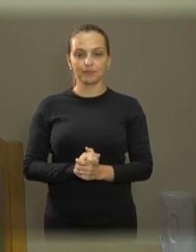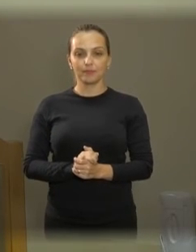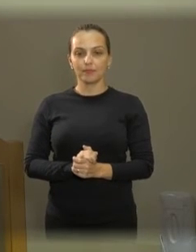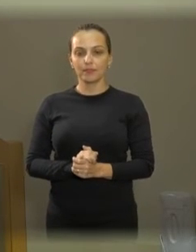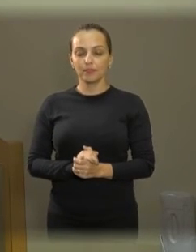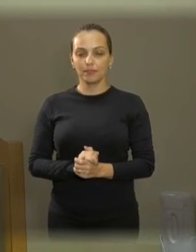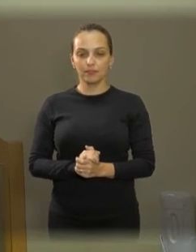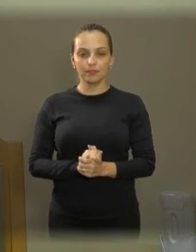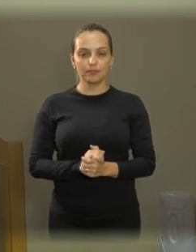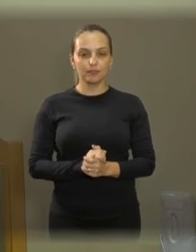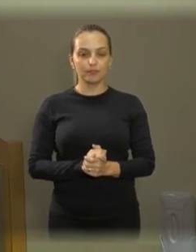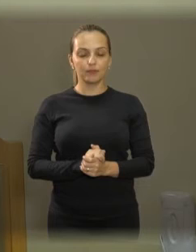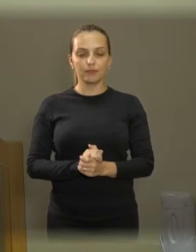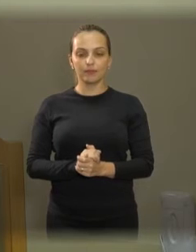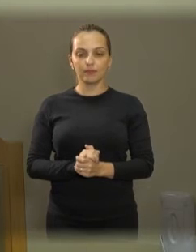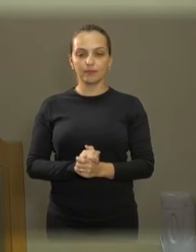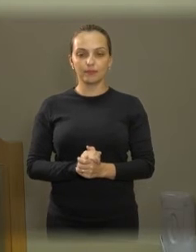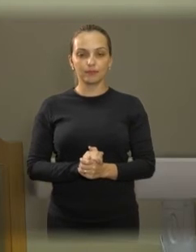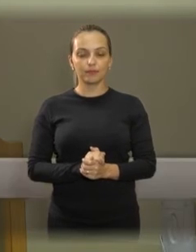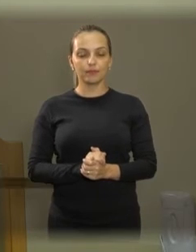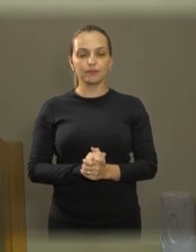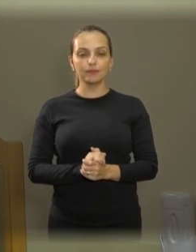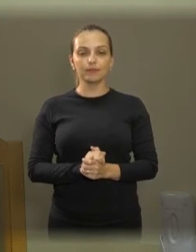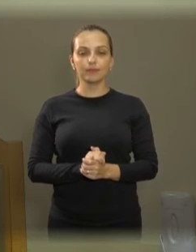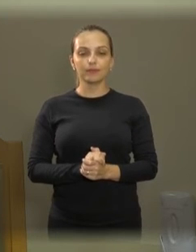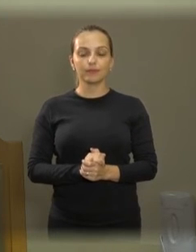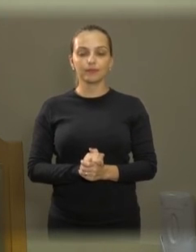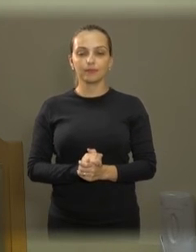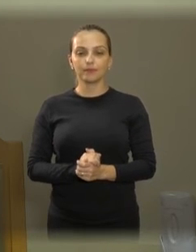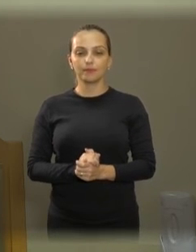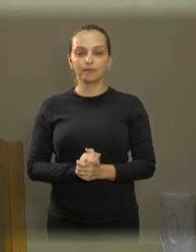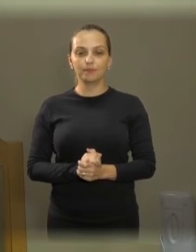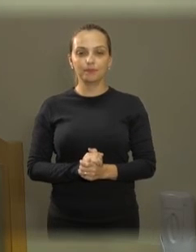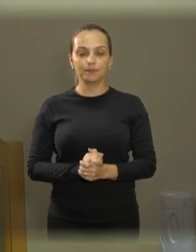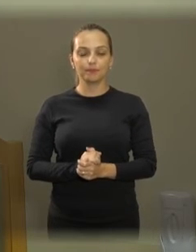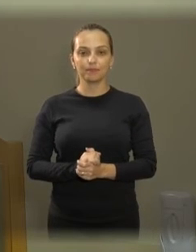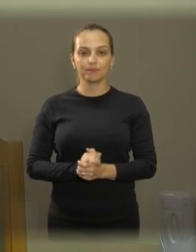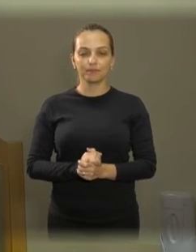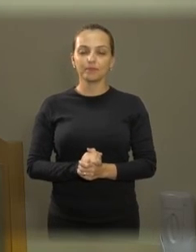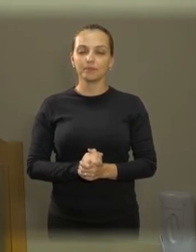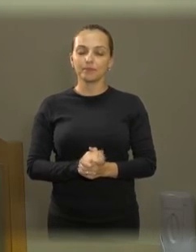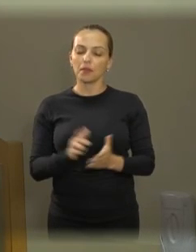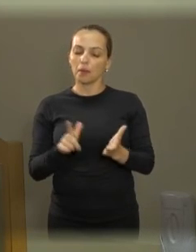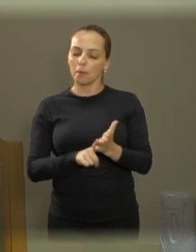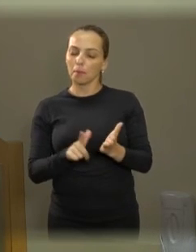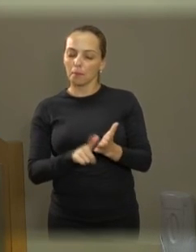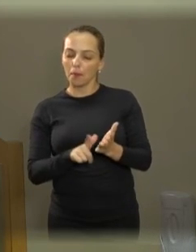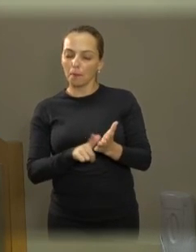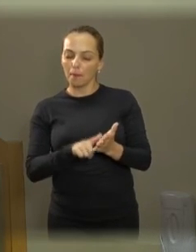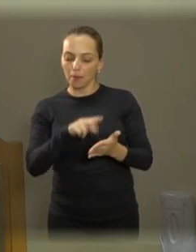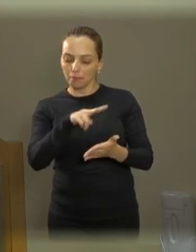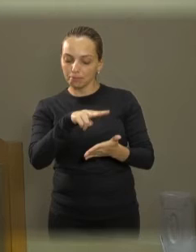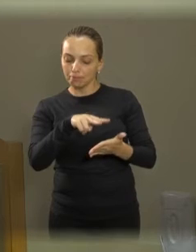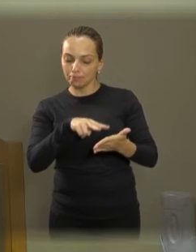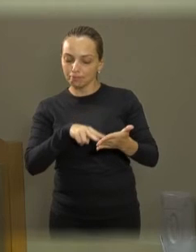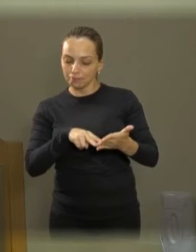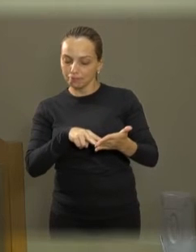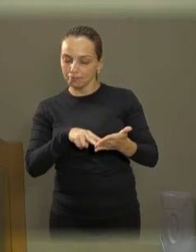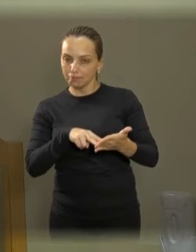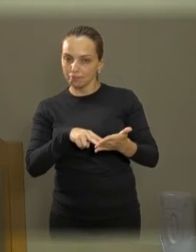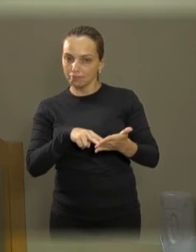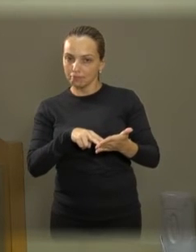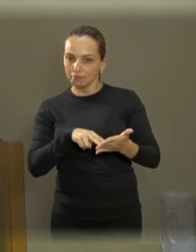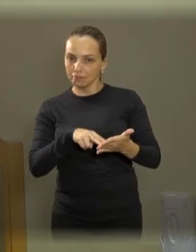Vamos lá. Fiz uma colinha aqui, mas minha preocupação é